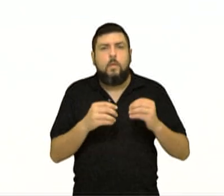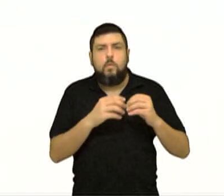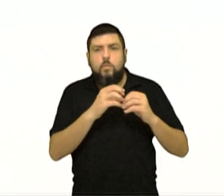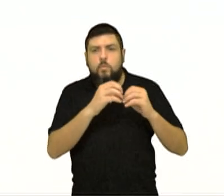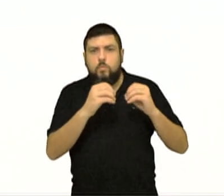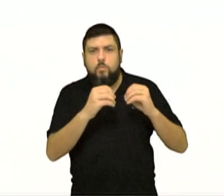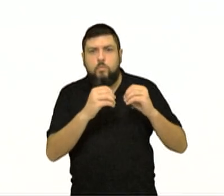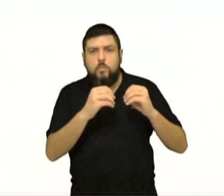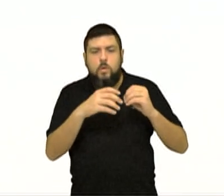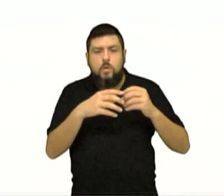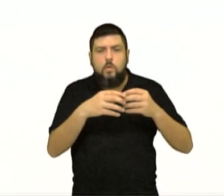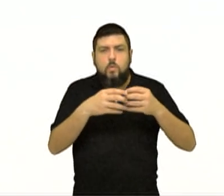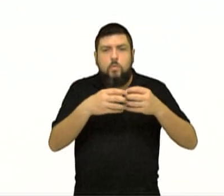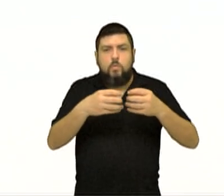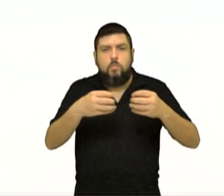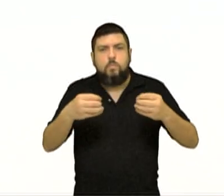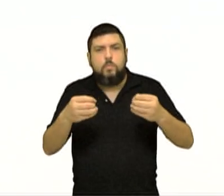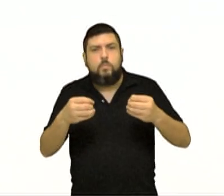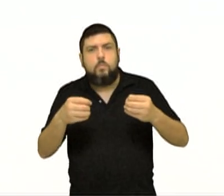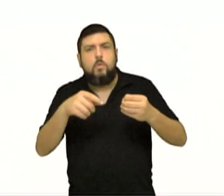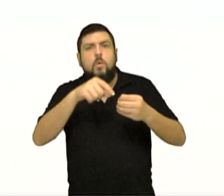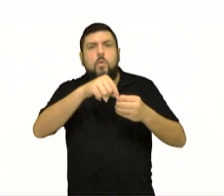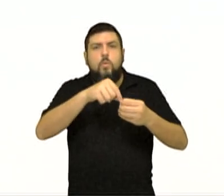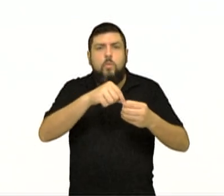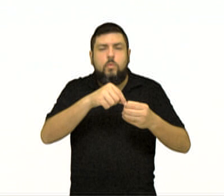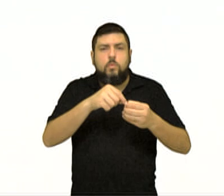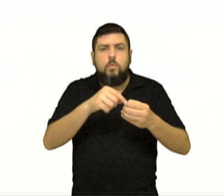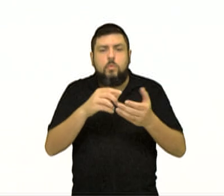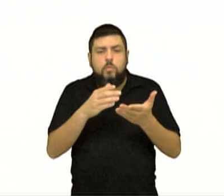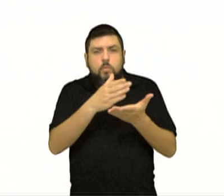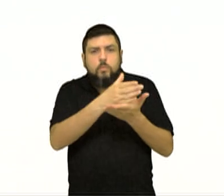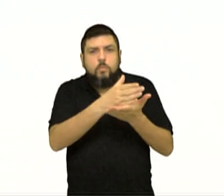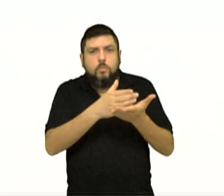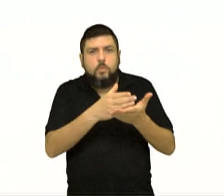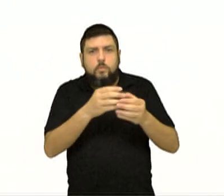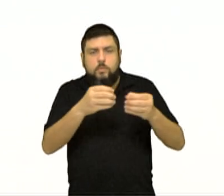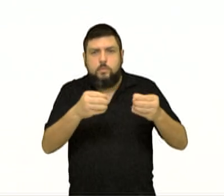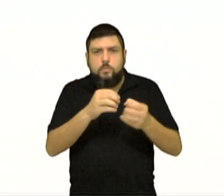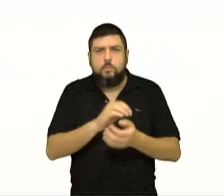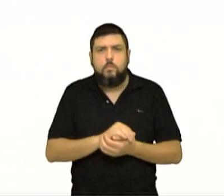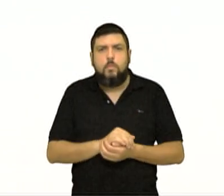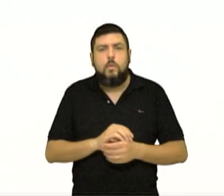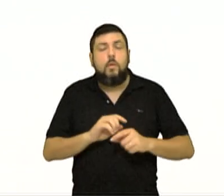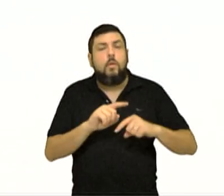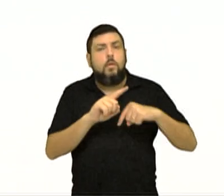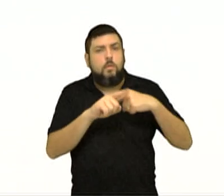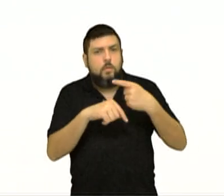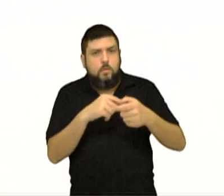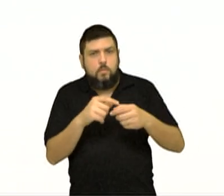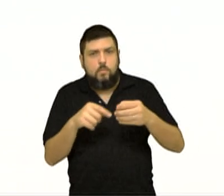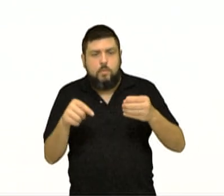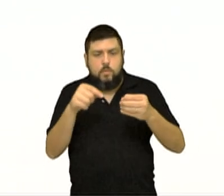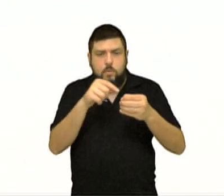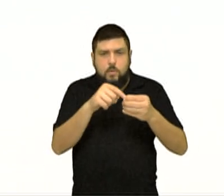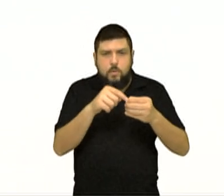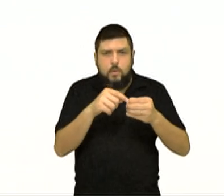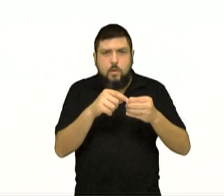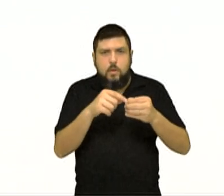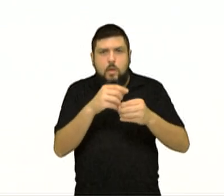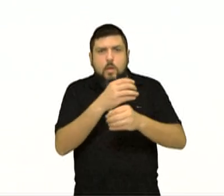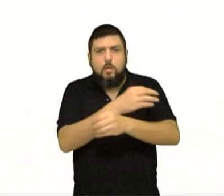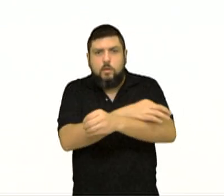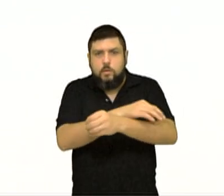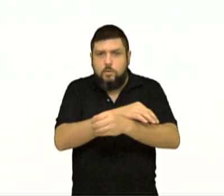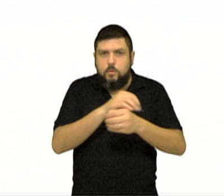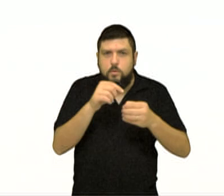um processo formando células haploide com a metade, tá? Depois dessas células haploide, veja aqui, elas vão sofrer um